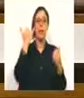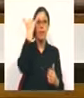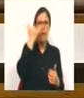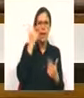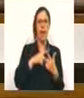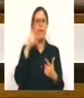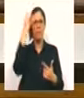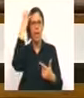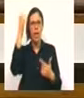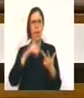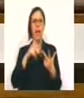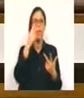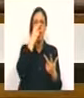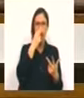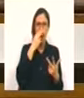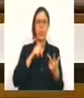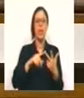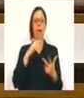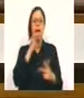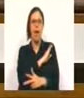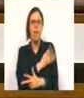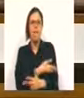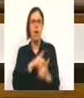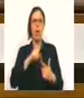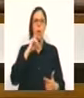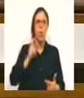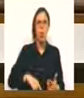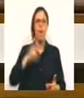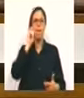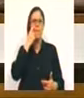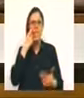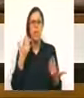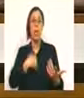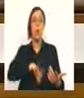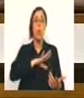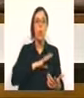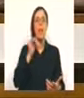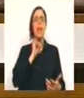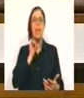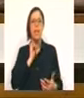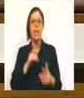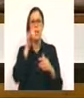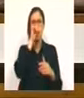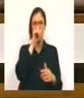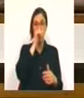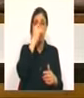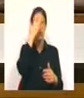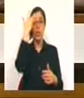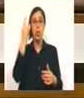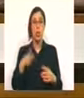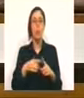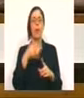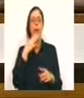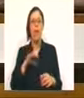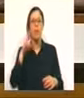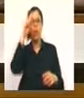Bragança, Vila Real, Viana do Castelo, Aveiro, Guarda, Viseu, Coimbra, Leiria, Santarém, Setúbal,